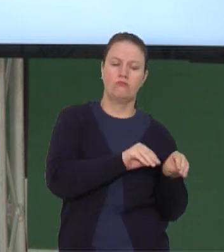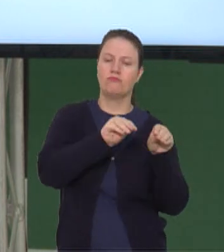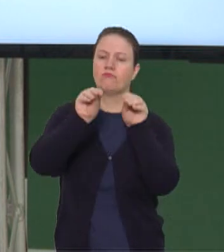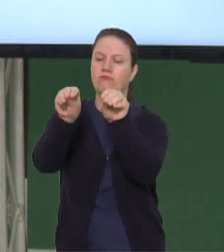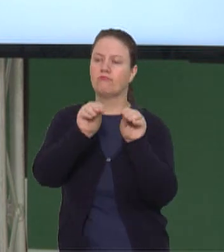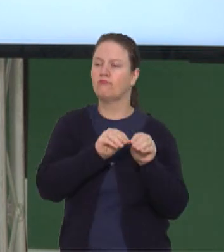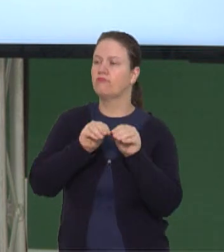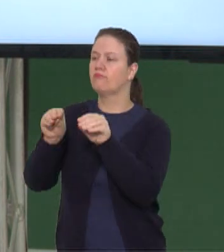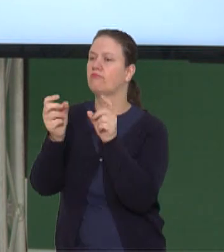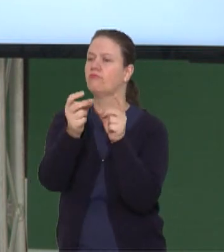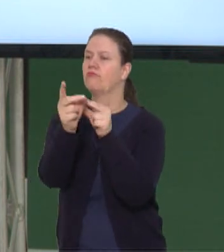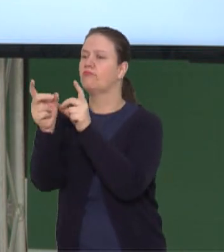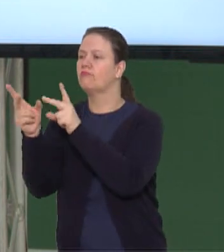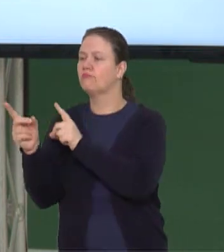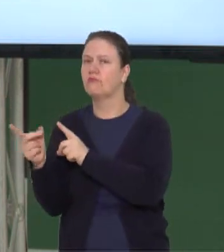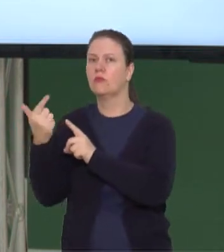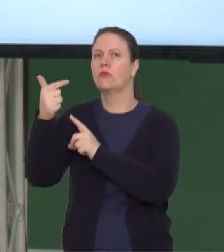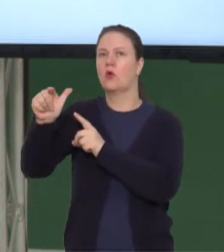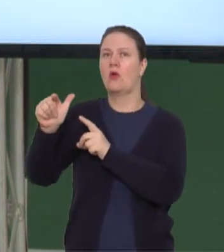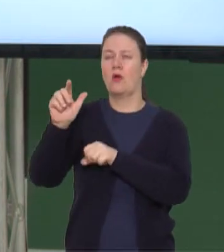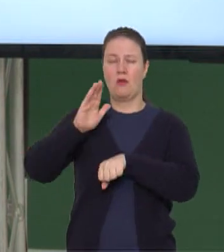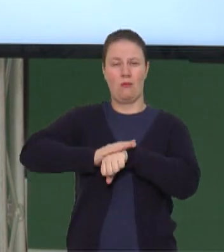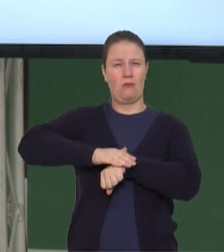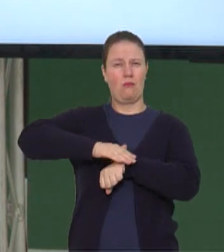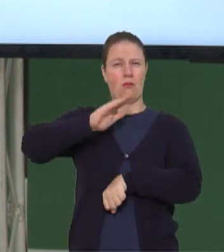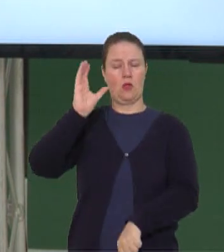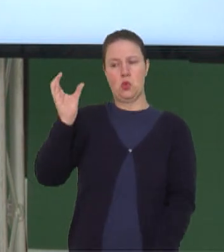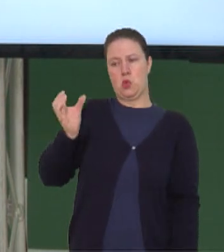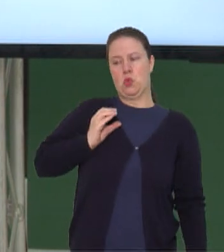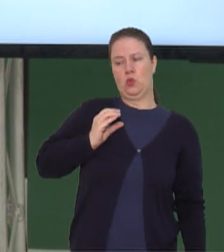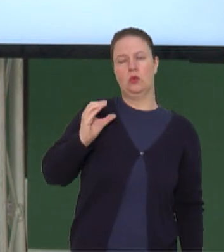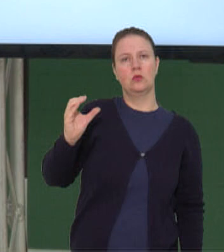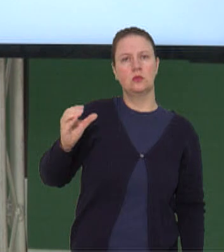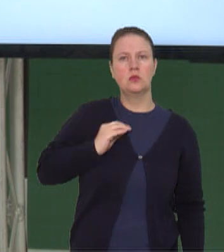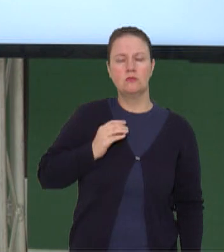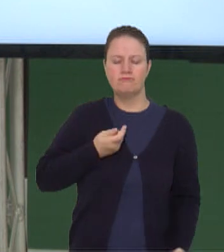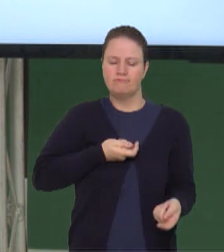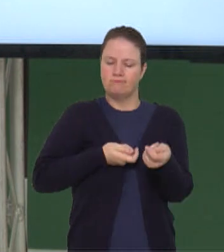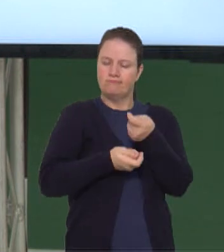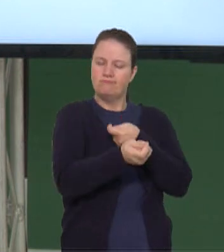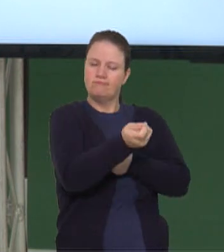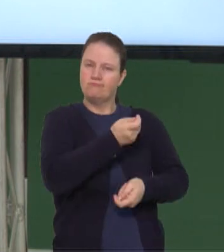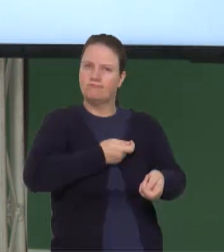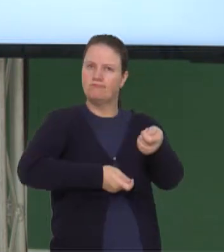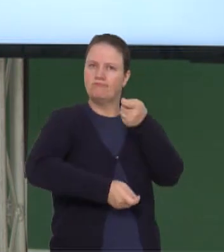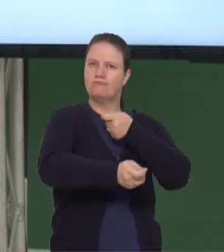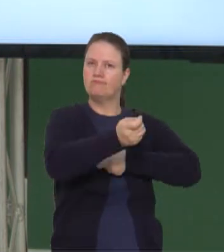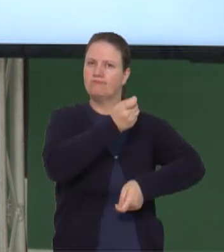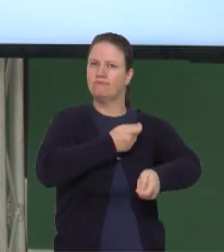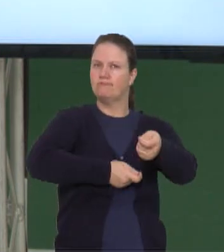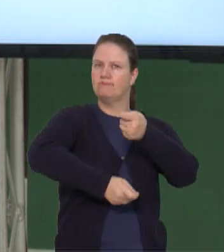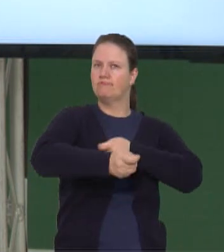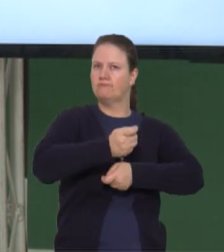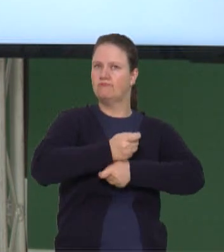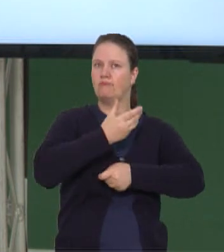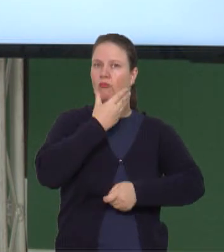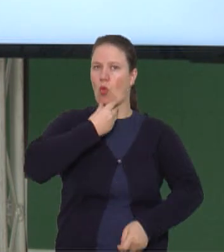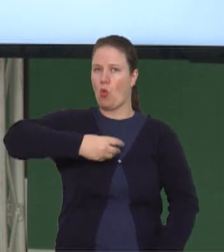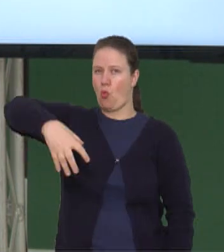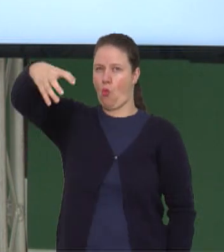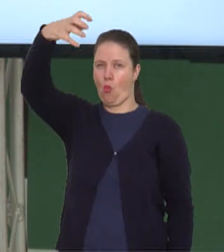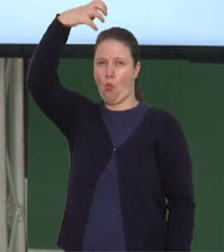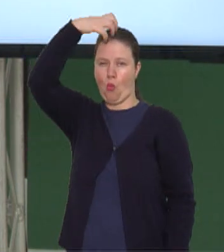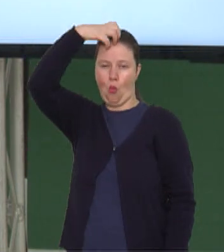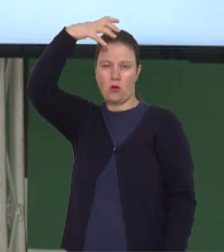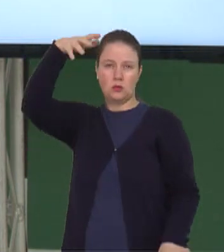se tornou essa colônia a mais rica das colônias francesas, a mais lucrativa para a coroa francesa. Então imagine a